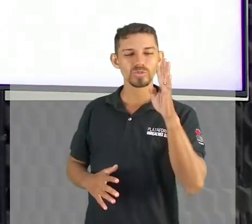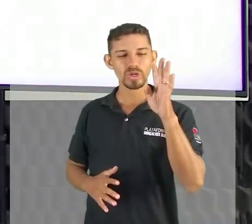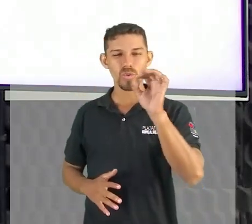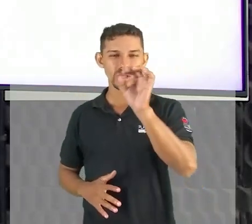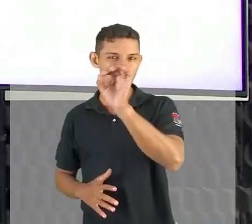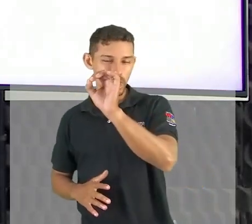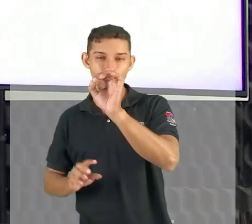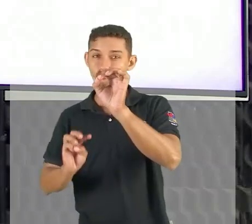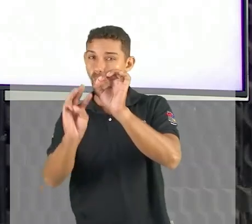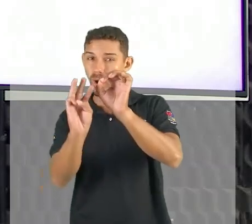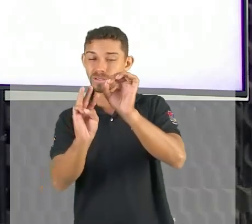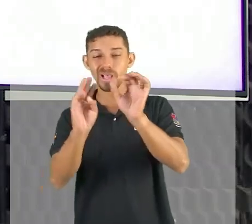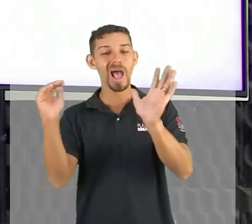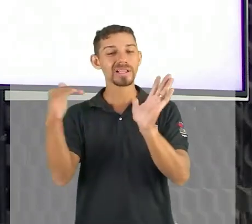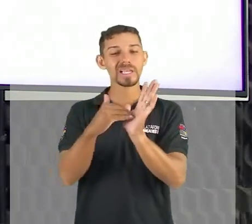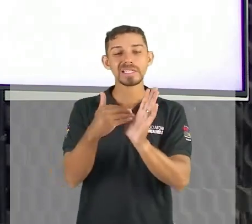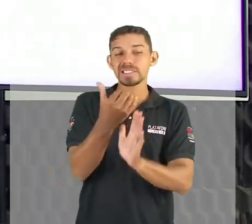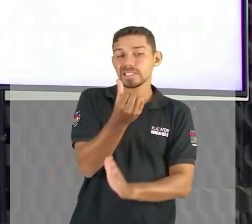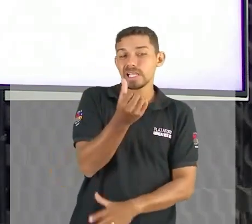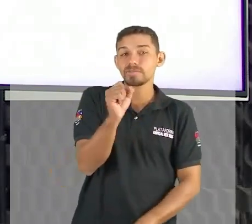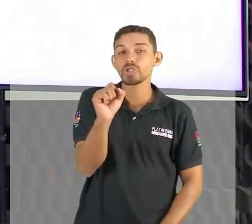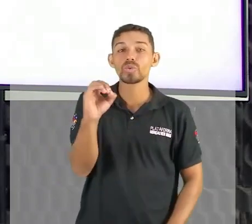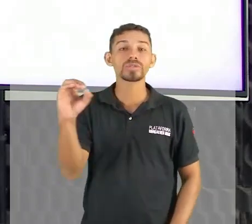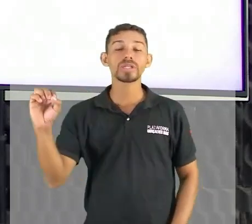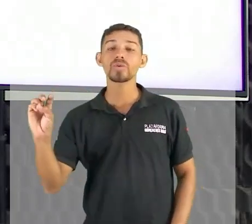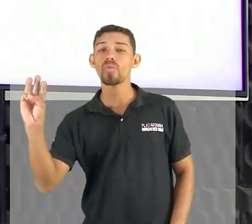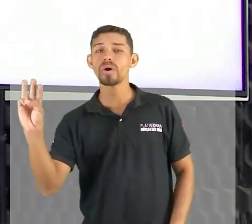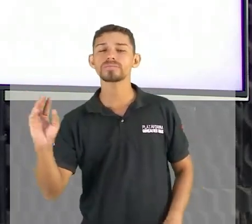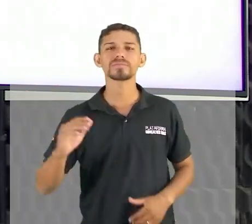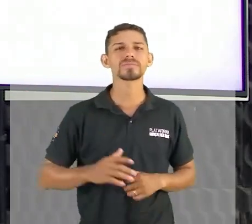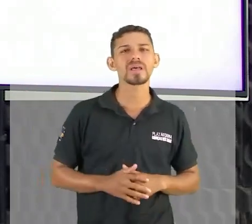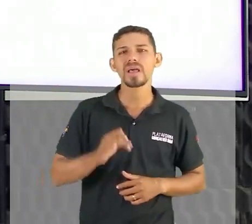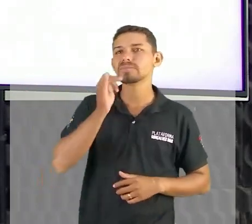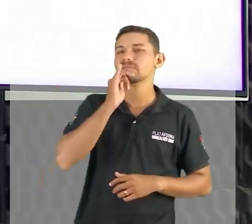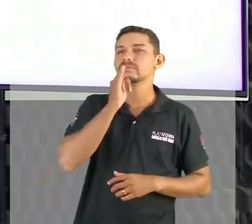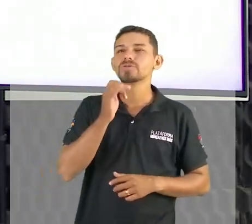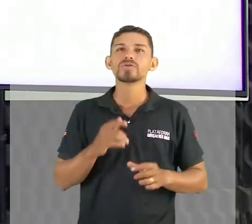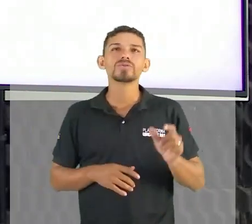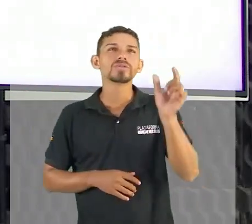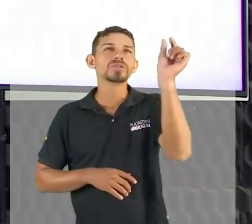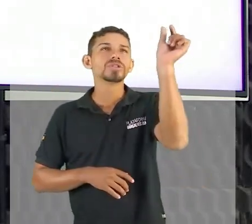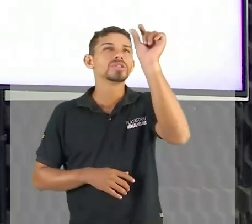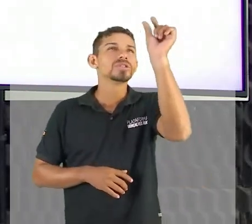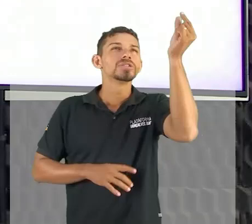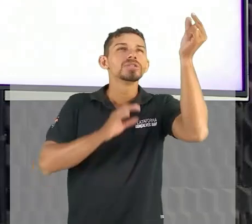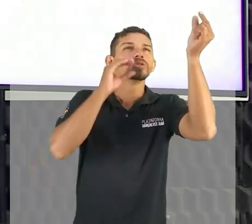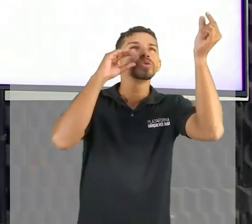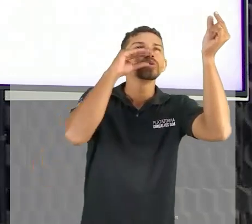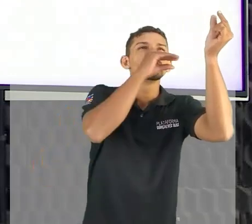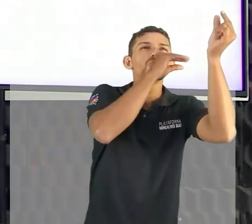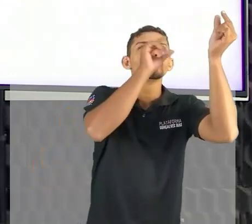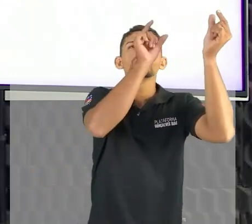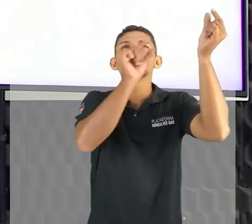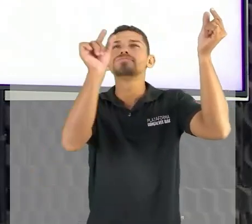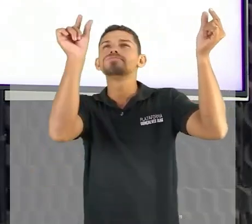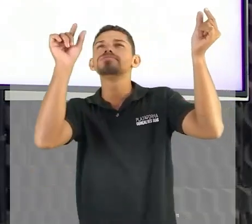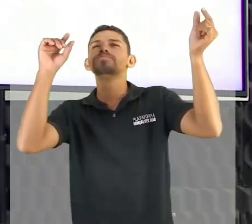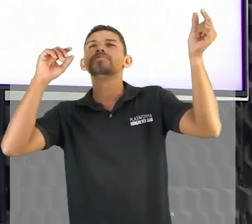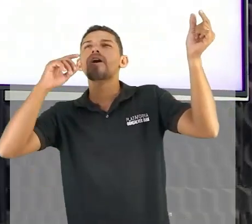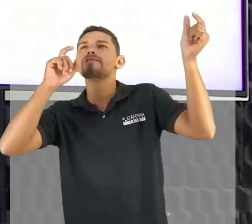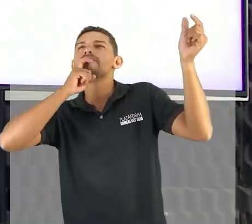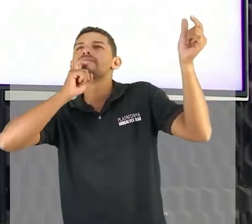w a 6800 w é quando você muda lá de quente para frio de de inverno para